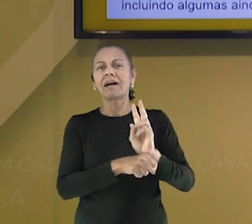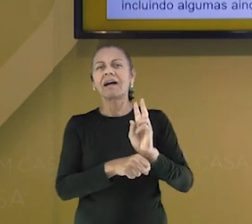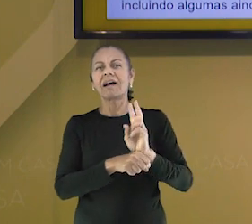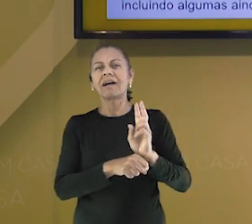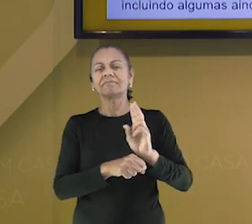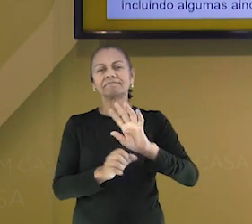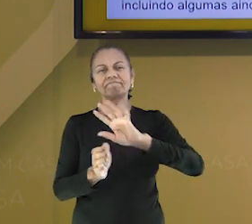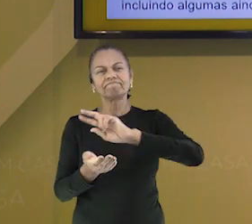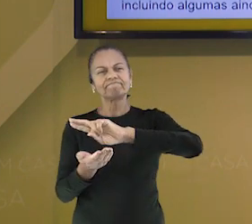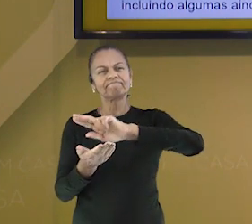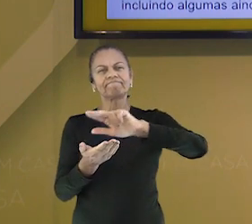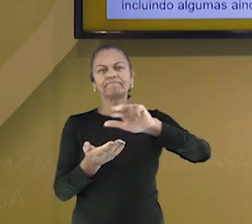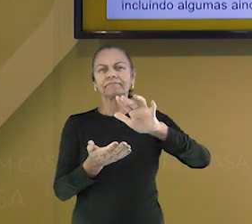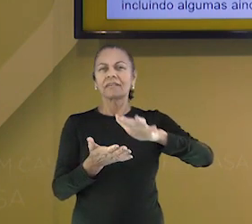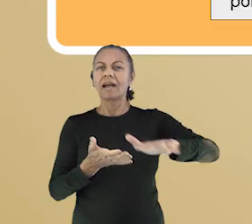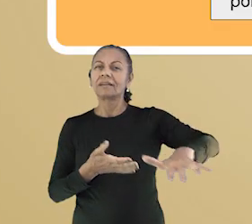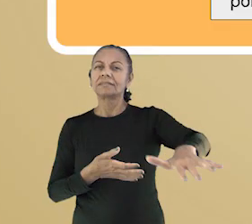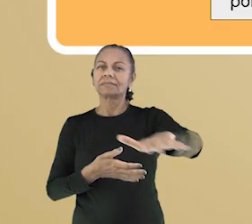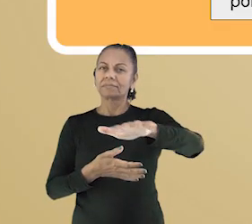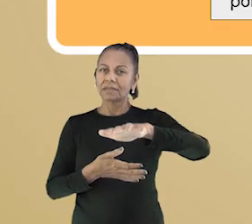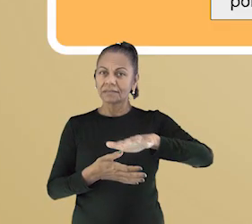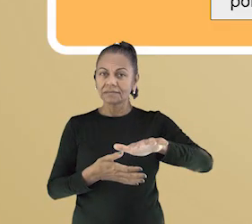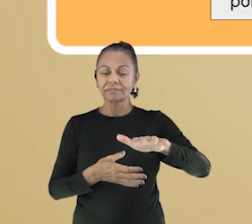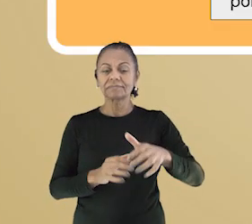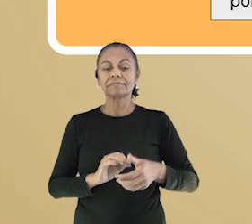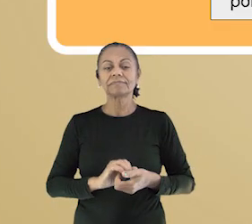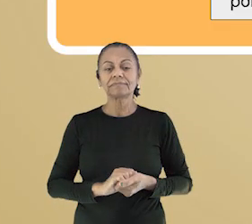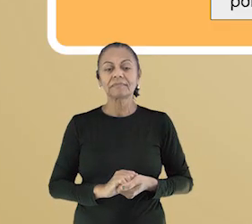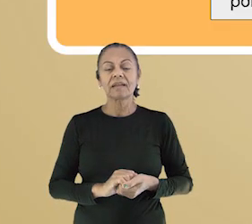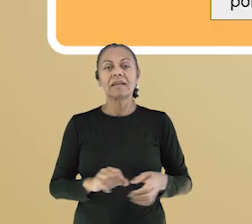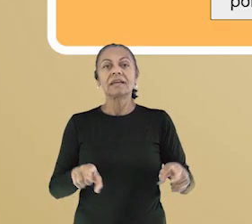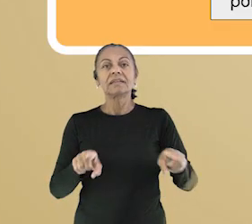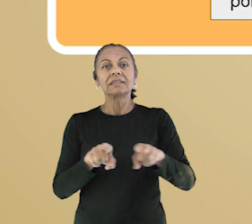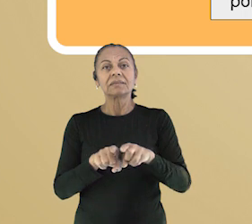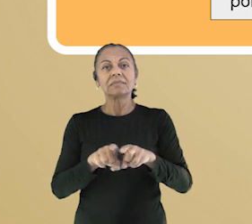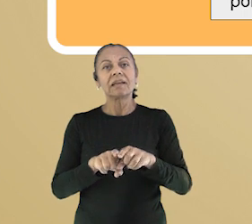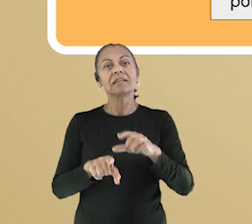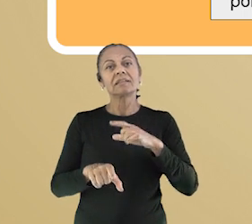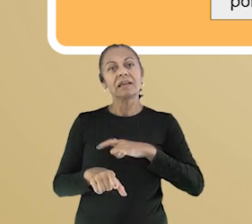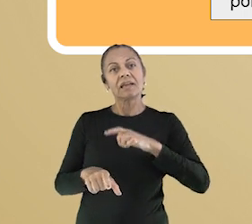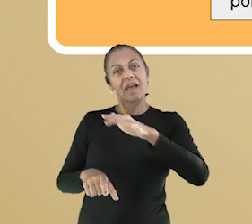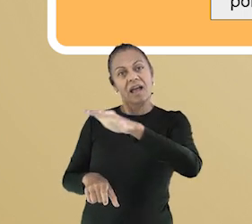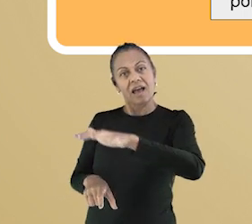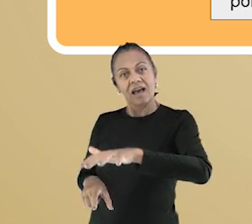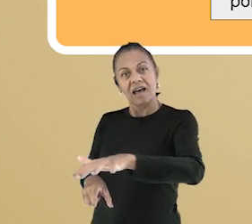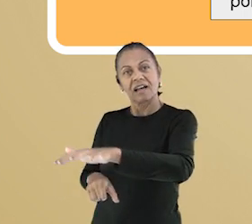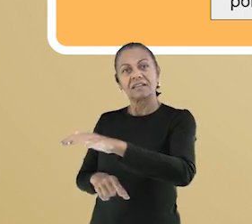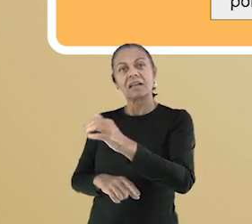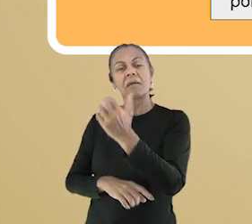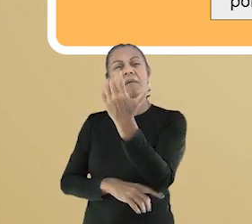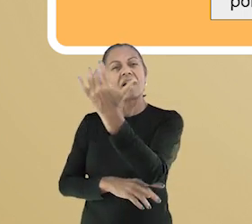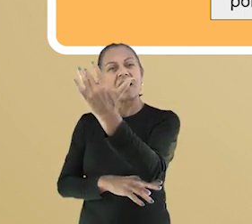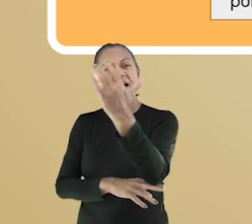pare de explorar indevidamente aquele espaço. E é claro que a gente também tem a questão das reservas indígenas, que são alvo